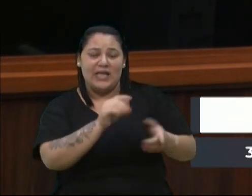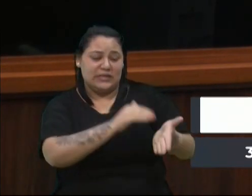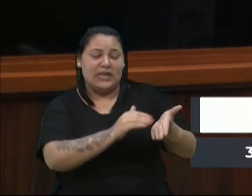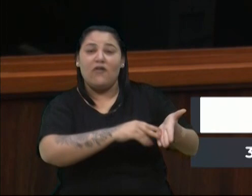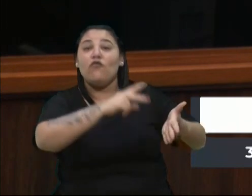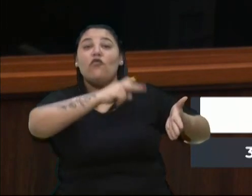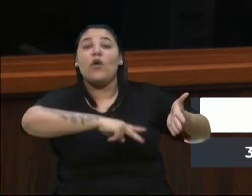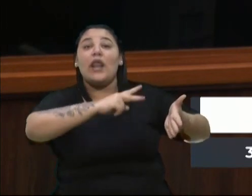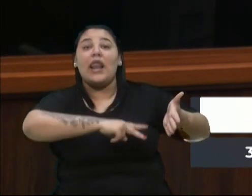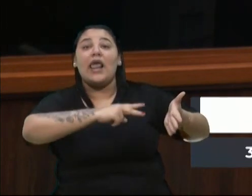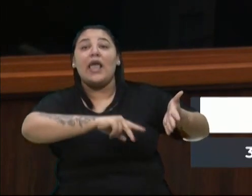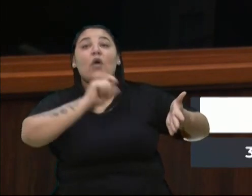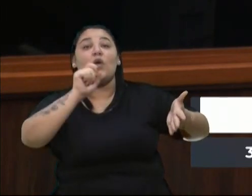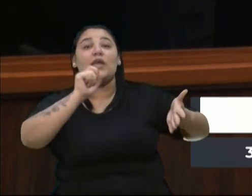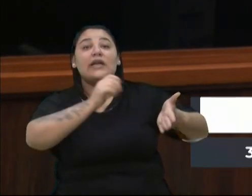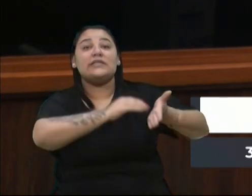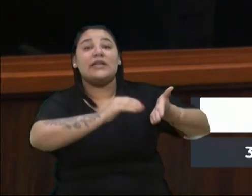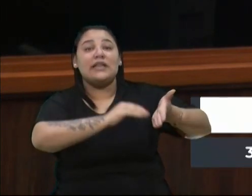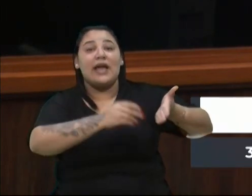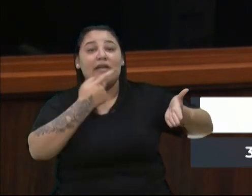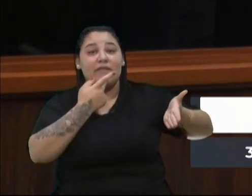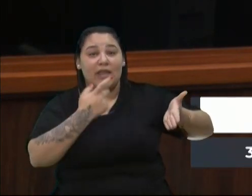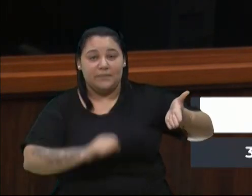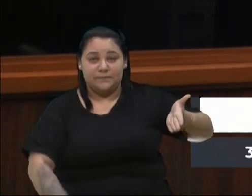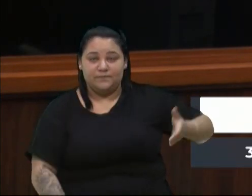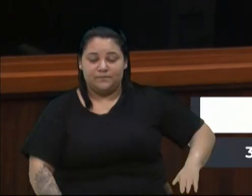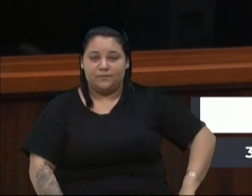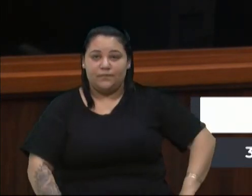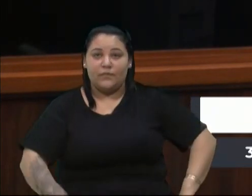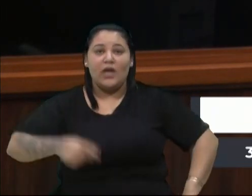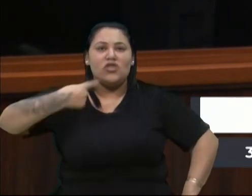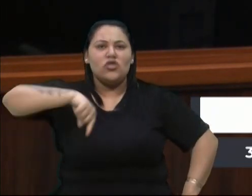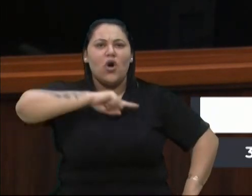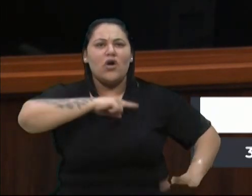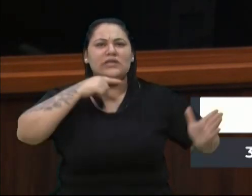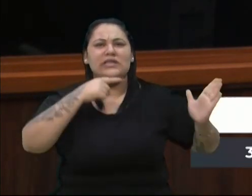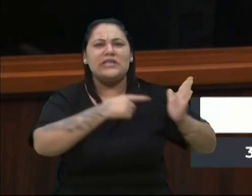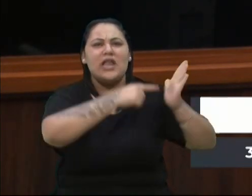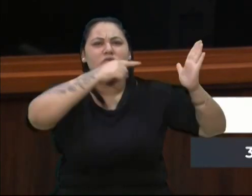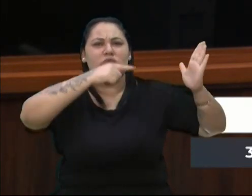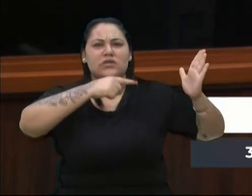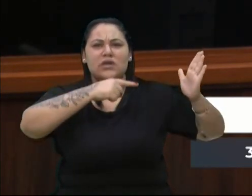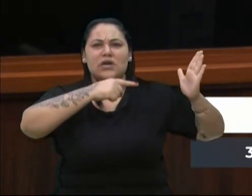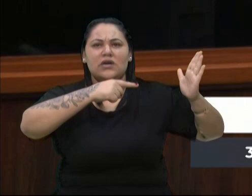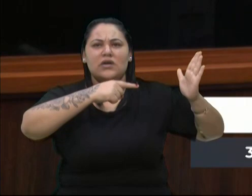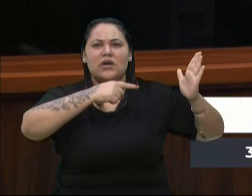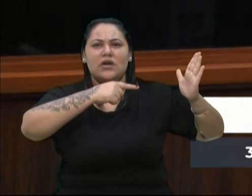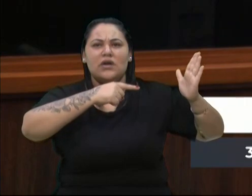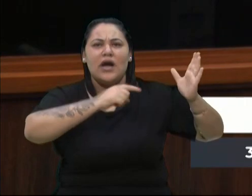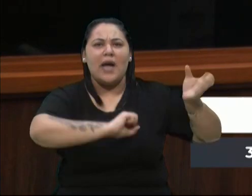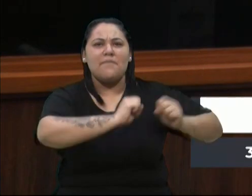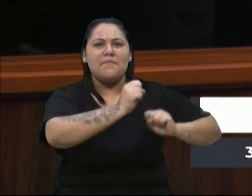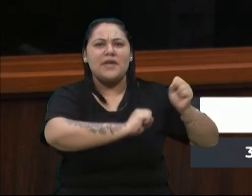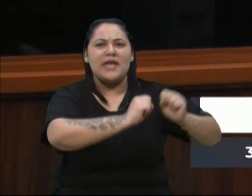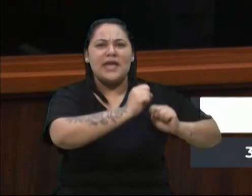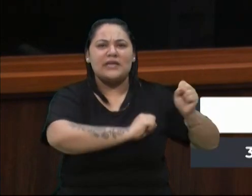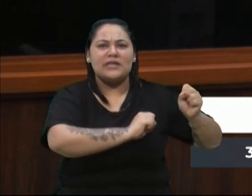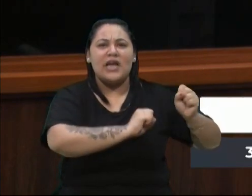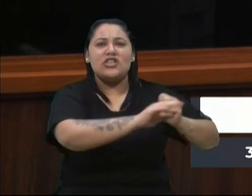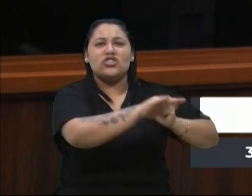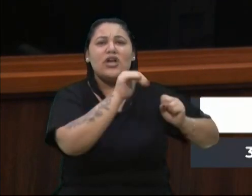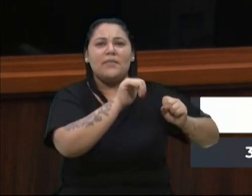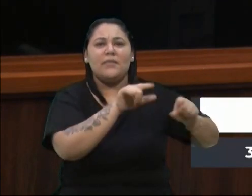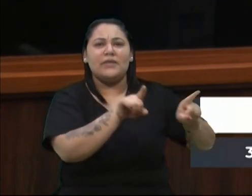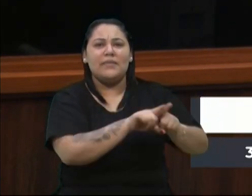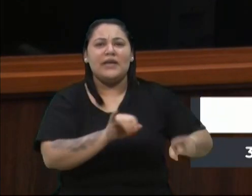aqui o que a secretária fala. Nós denunciamos a empresa e convocamos